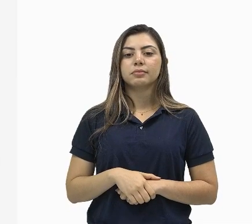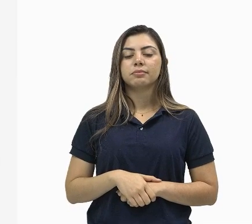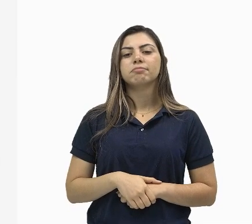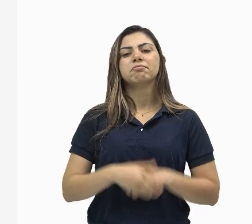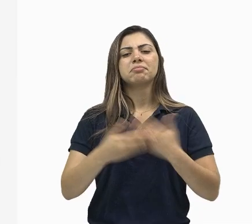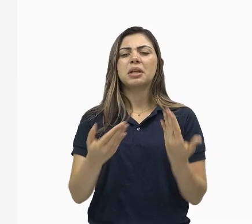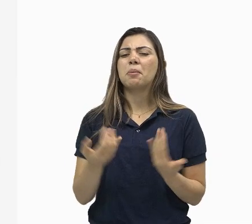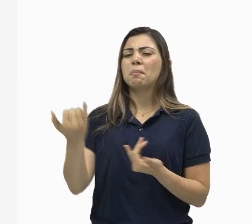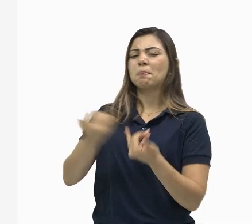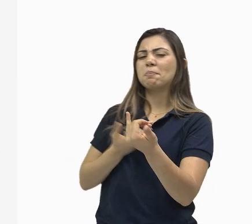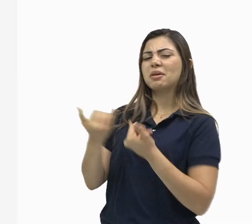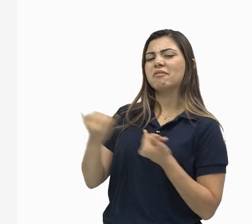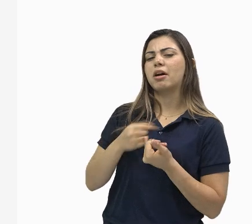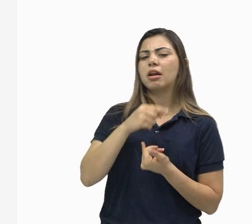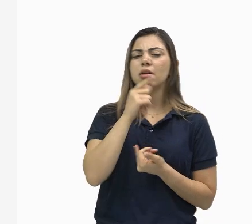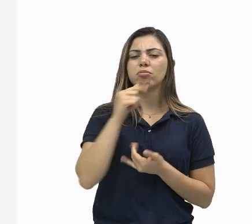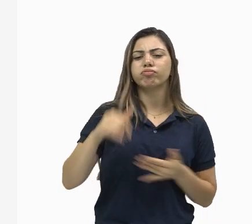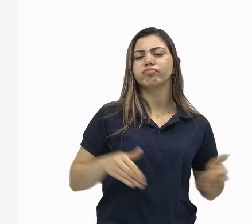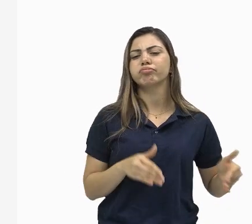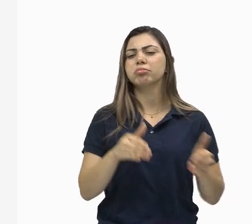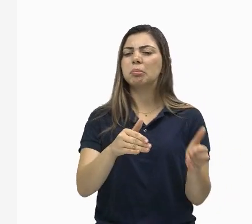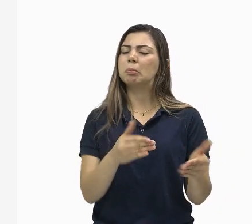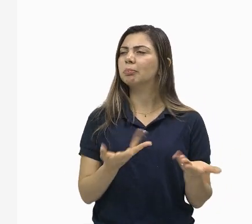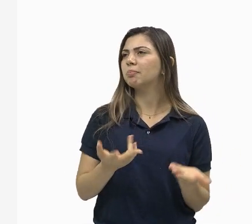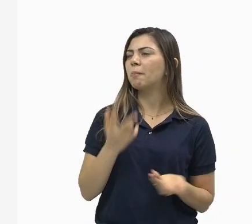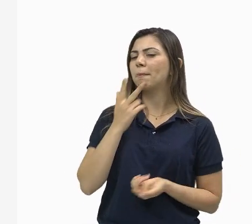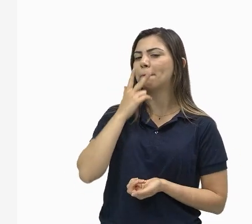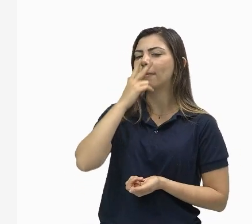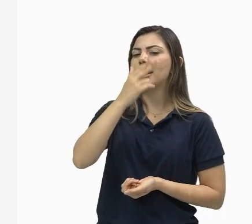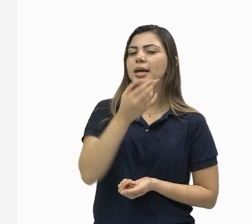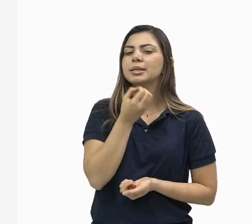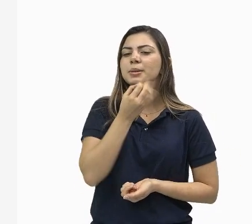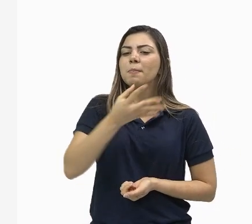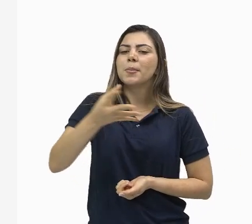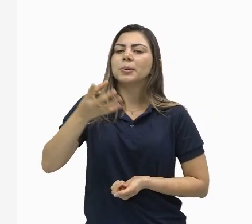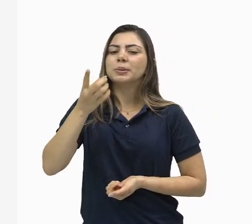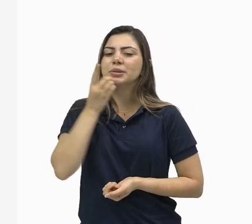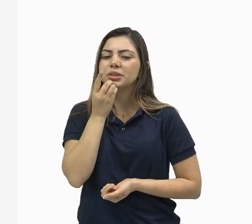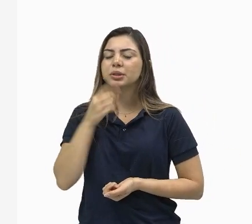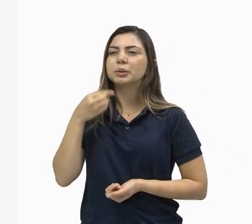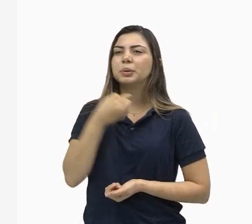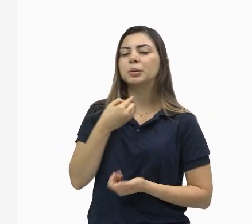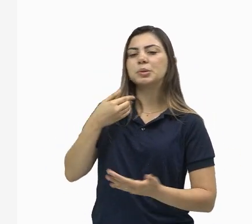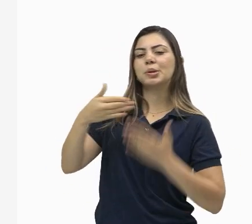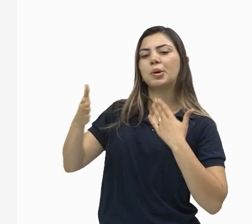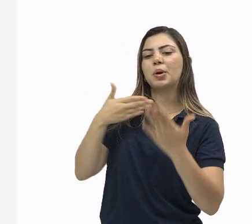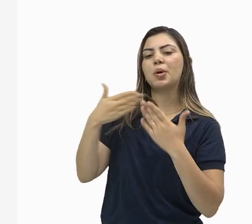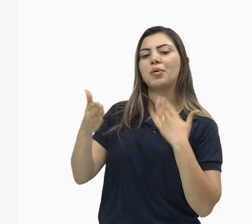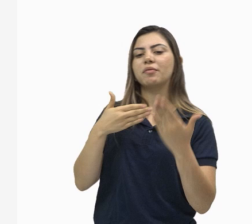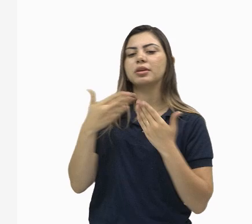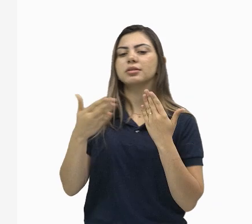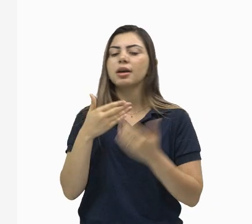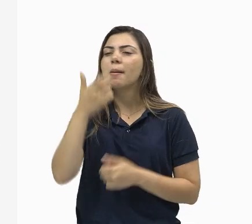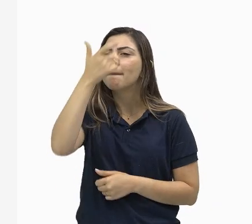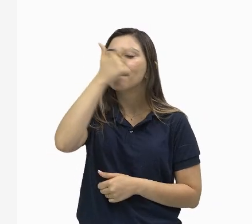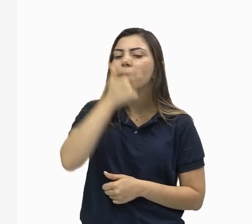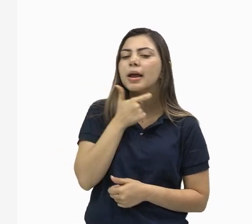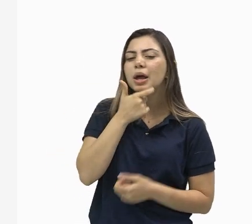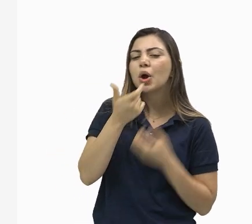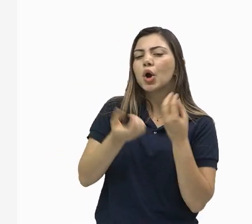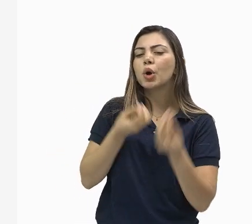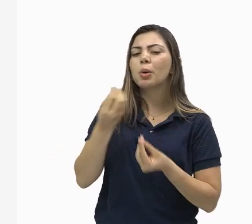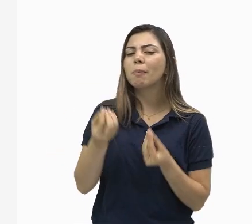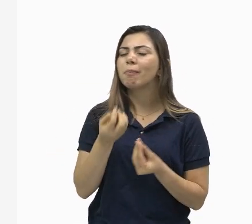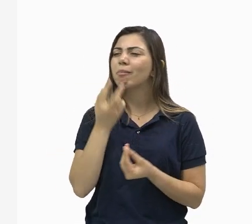Sempre que me falam dele, é como se o visse como num dia em que conversávamos e seu semblante me pareceu estar